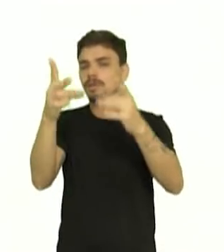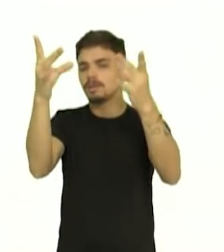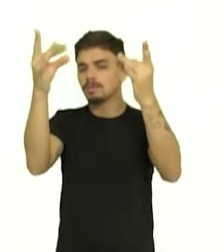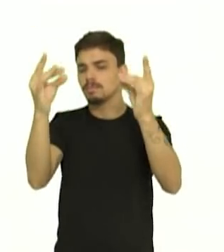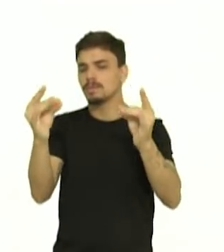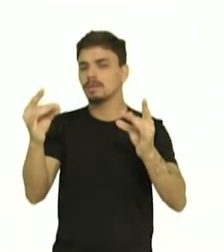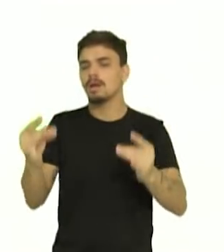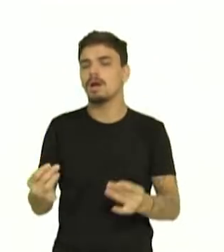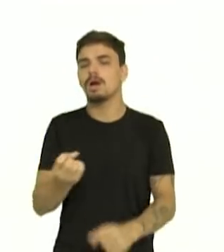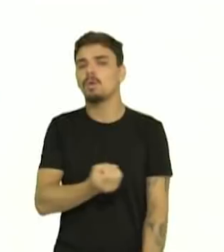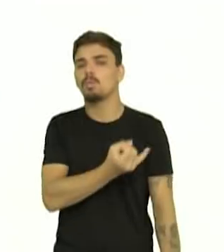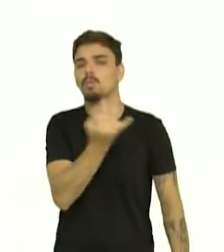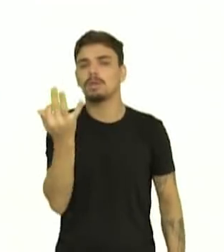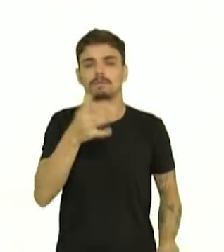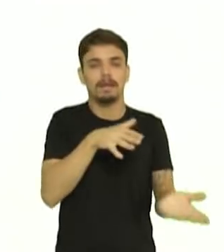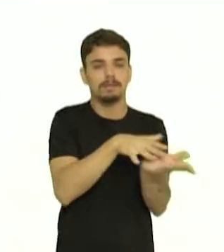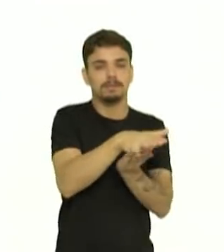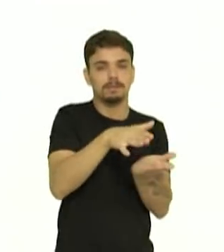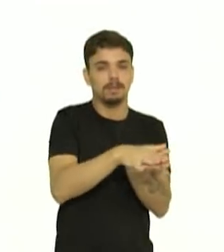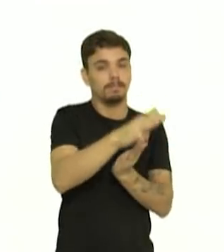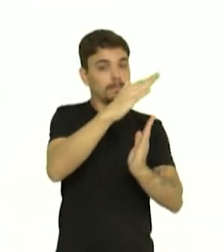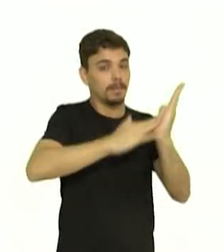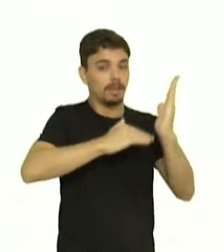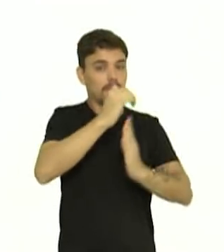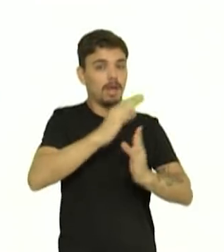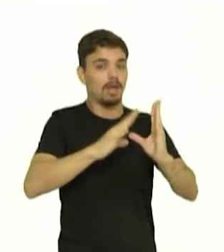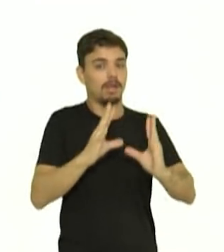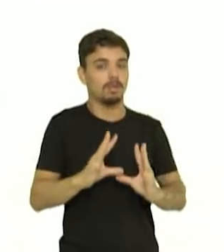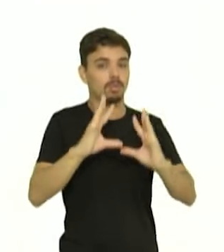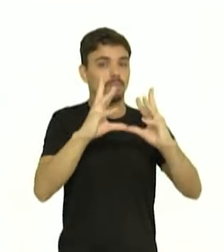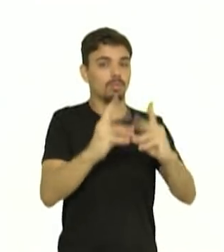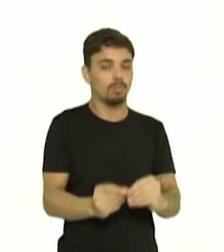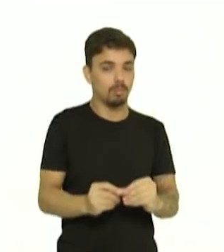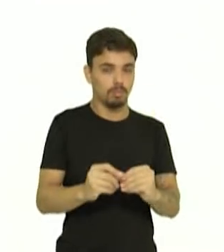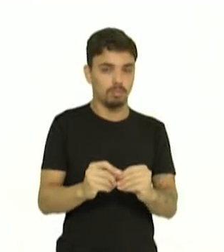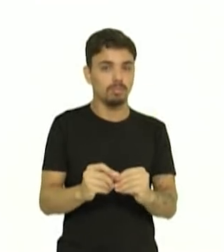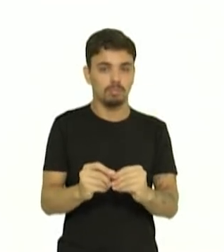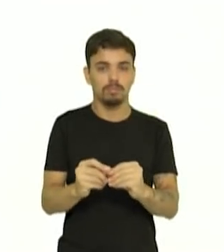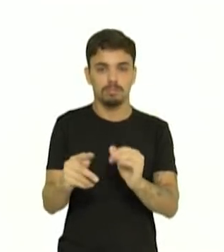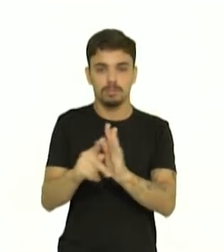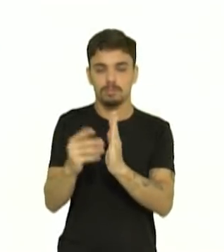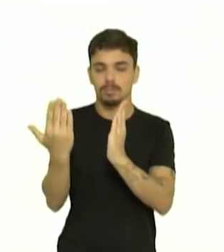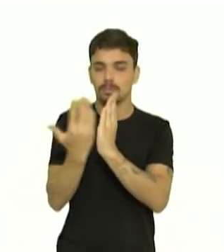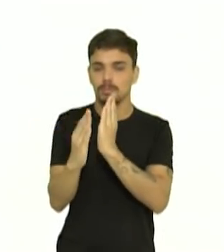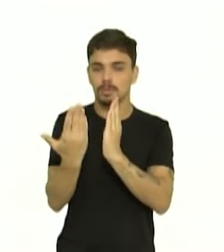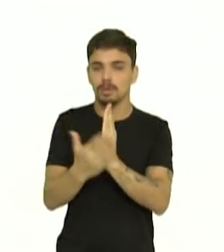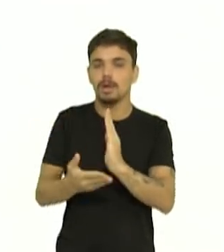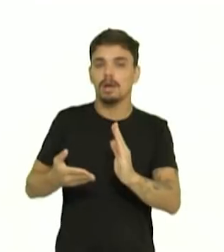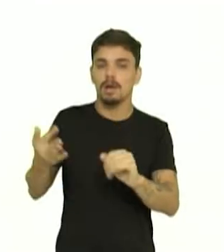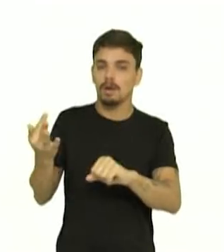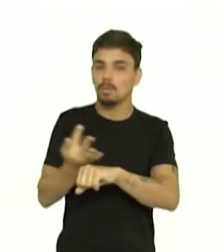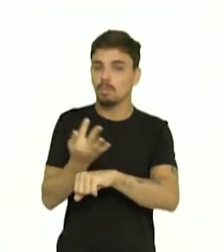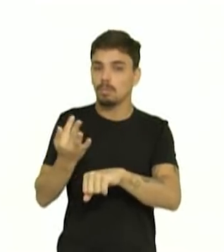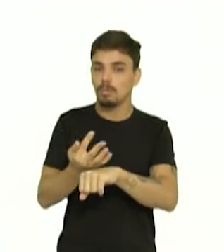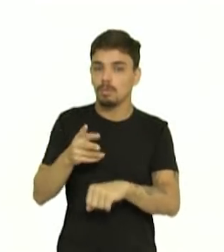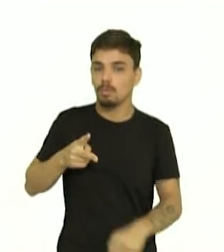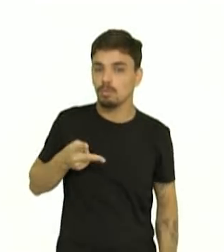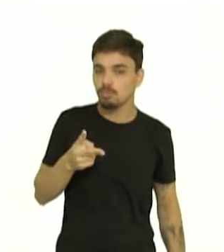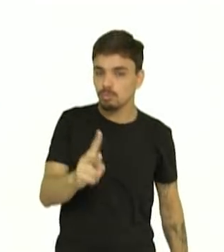gastar para pintar o restante das portas, mantidos os preços da tinta.